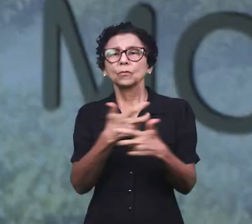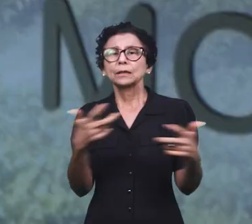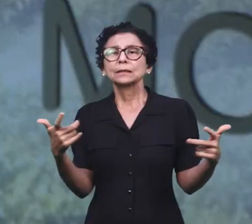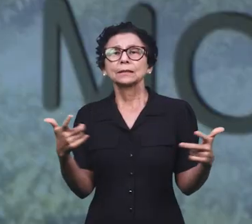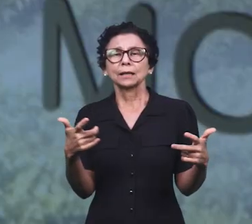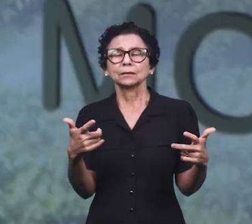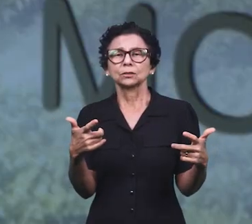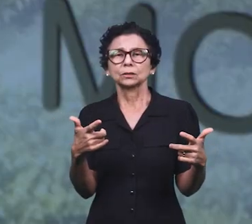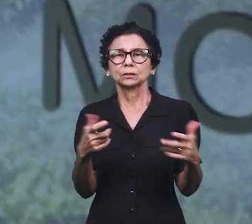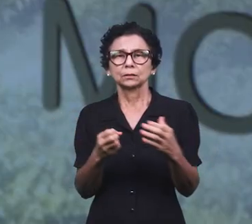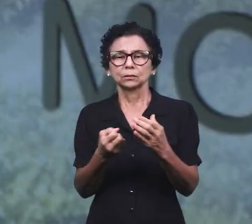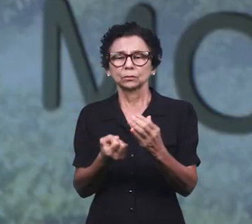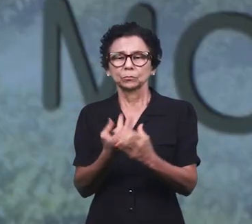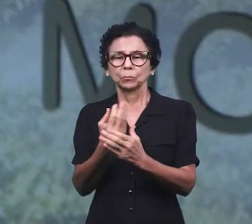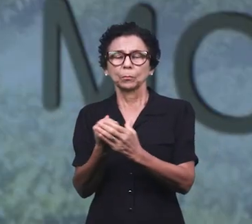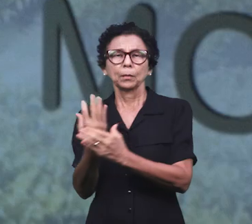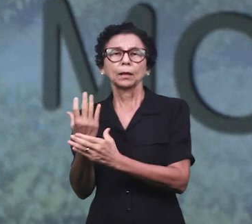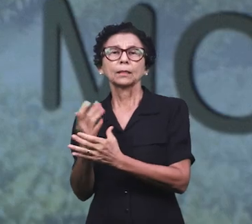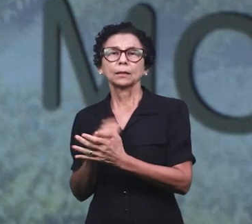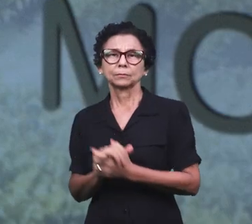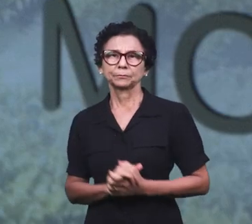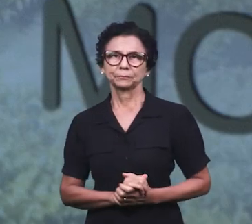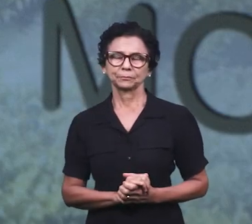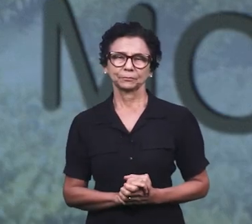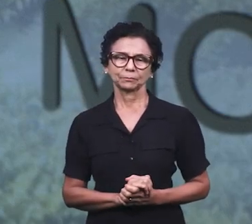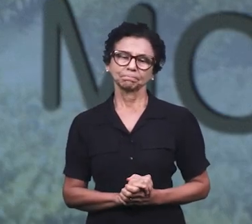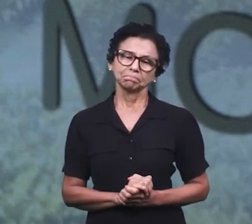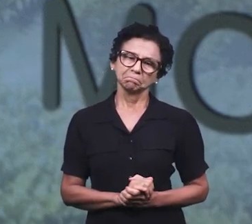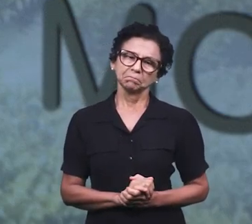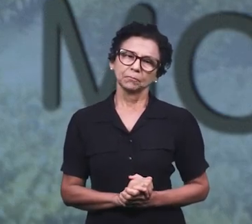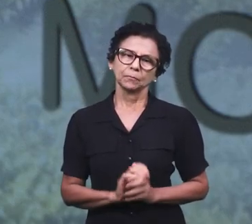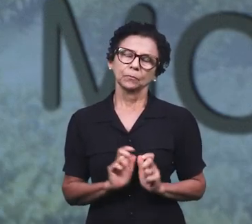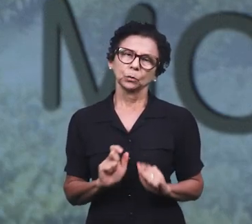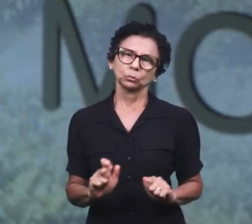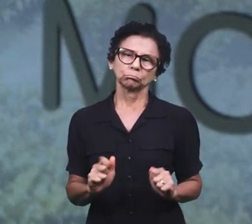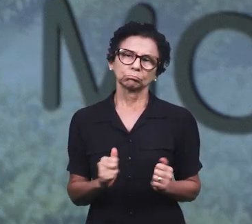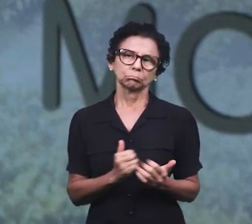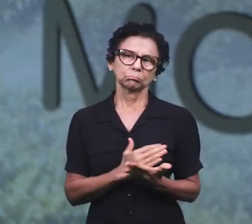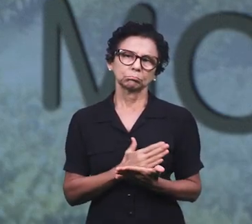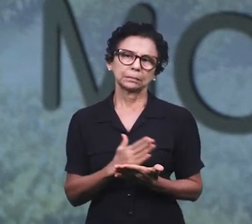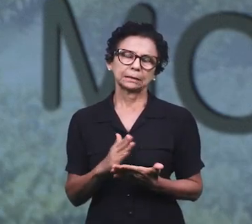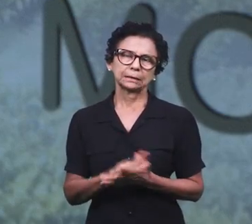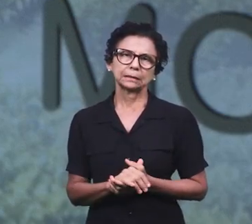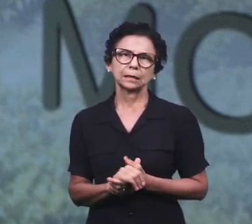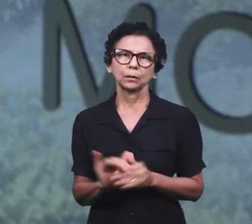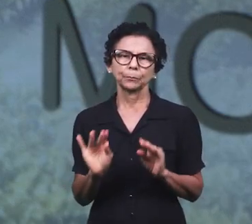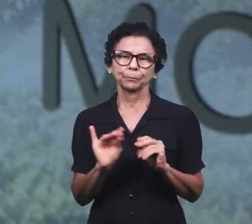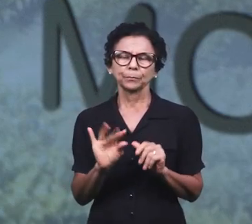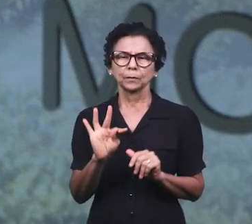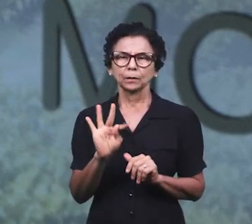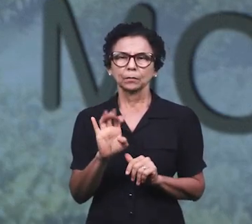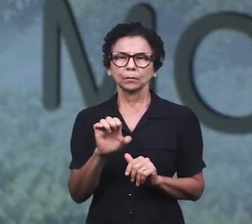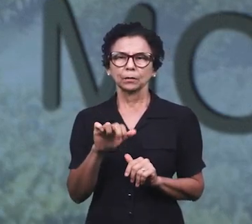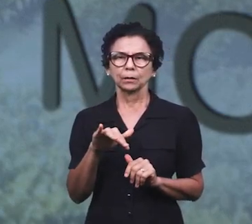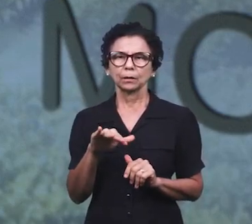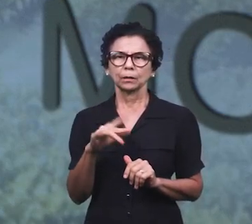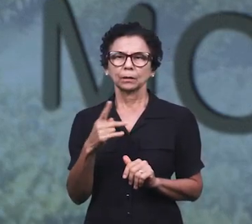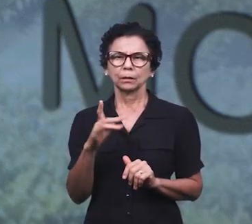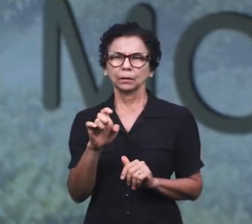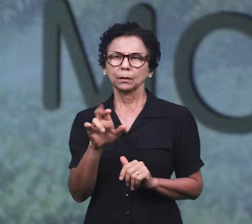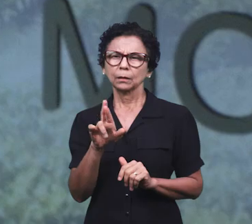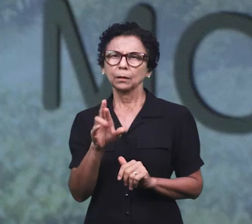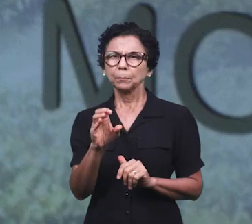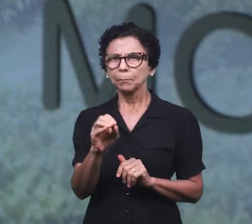plantas? Eu acho que poderia-se começar por um tempero, uma coisa